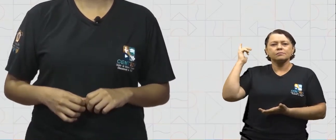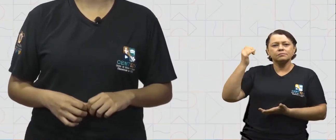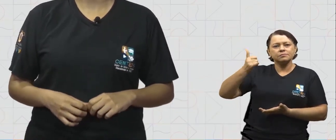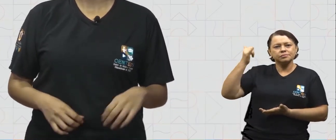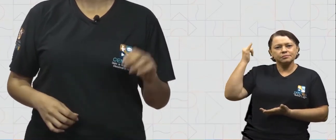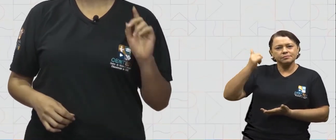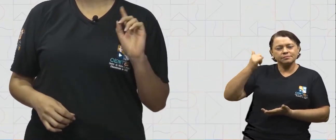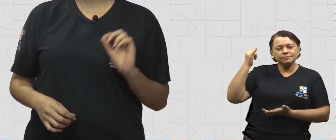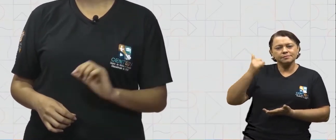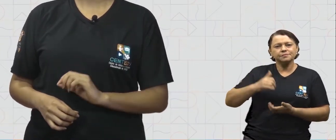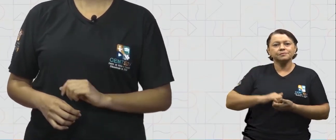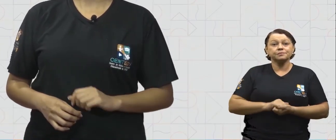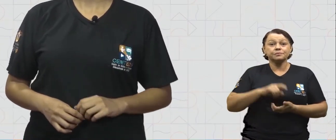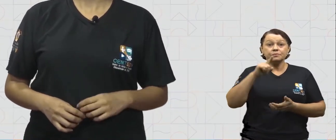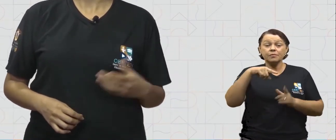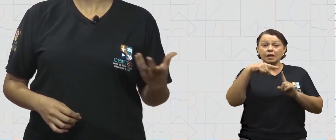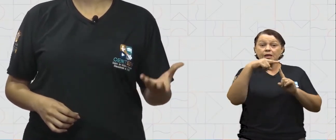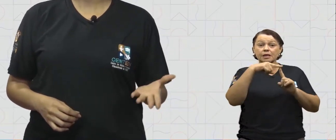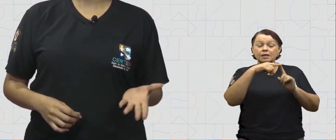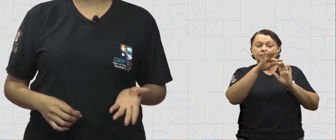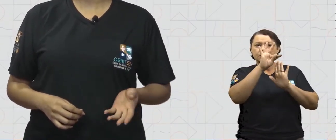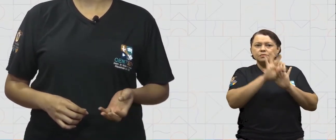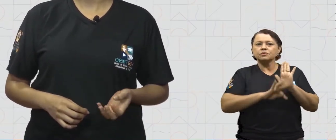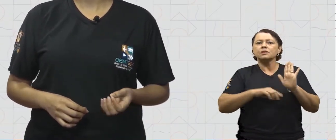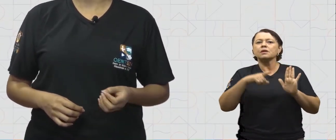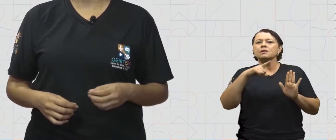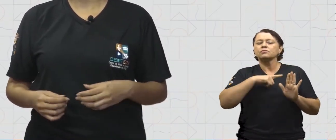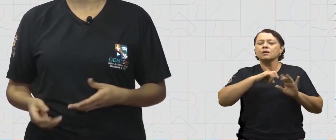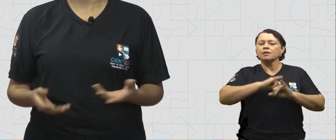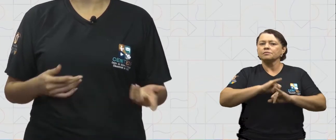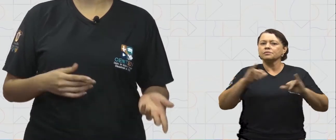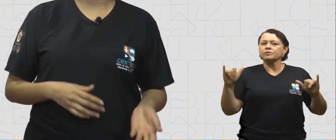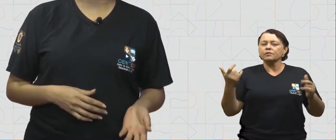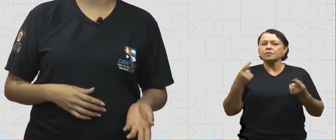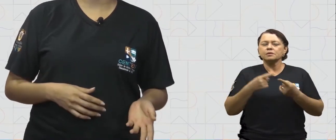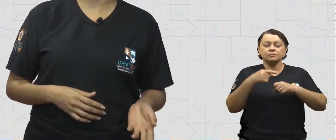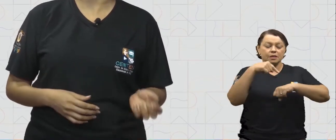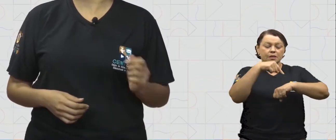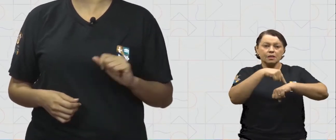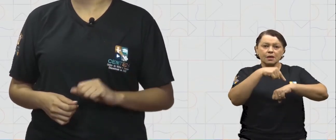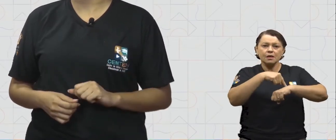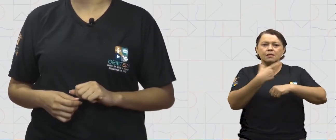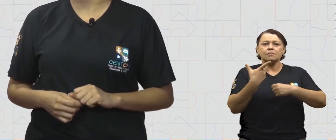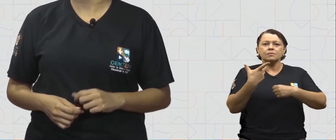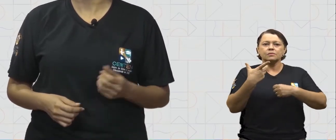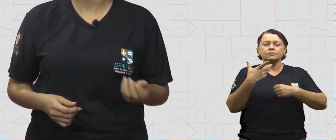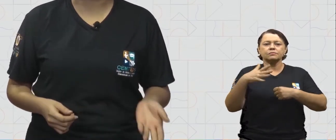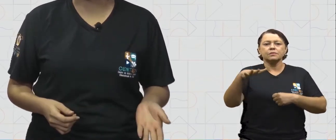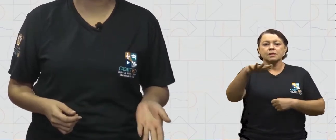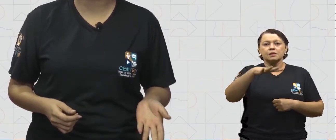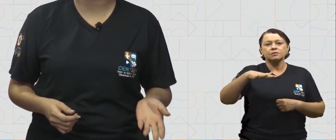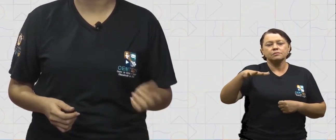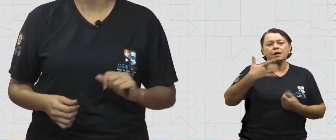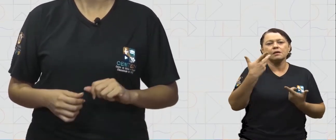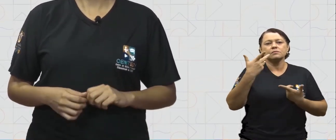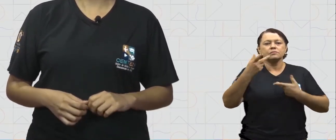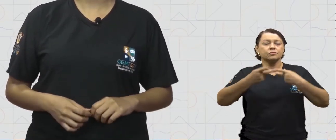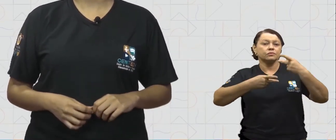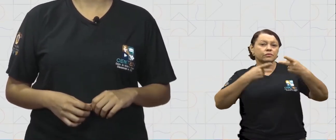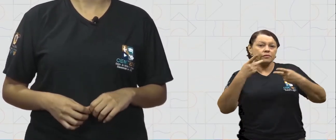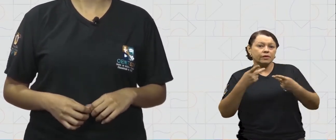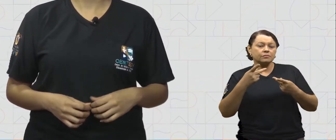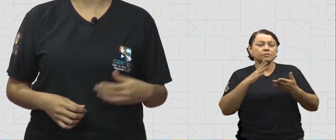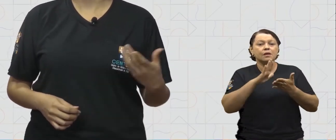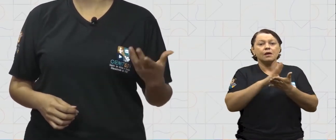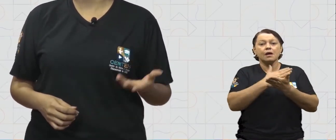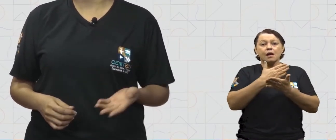da narração, esse tipo de texto possui algumas informações, como tempo, espaço, falas.